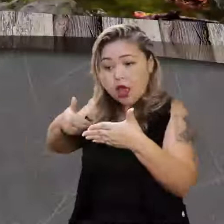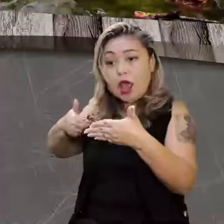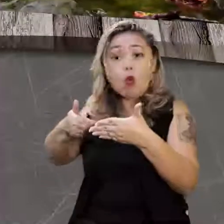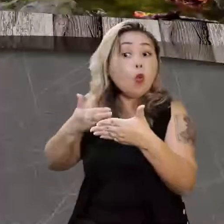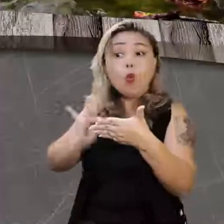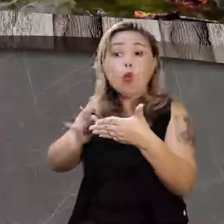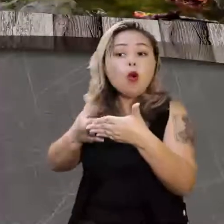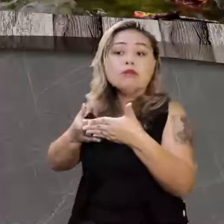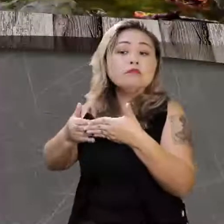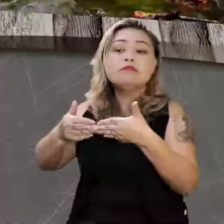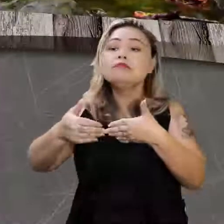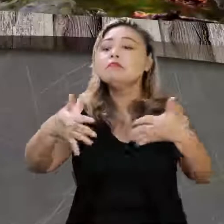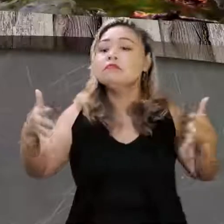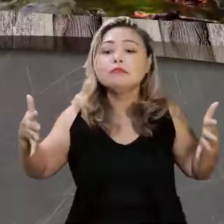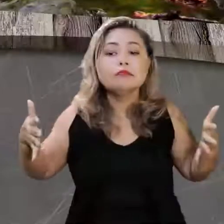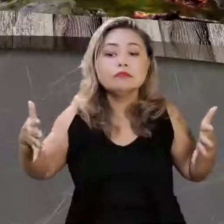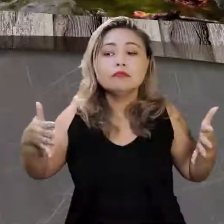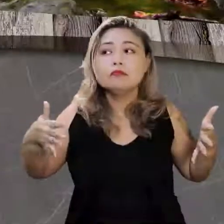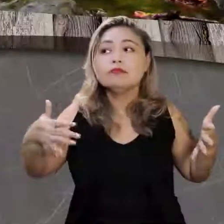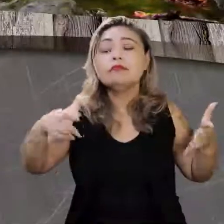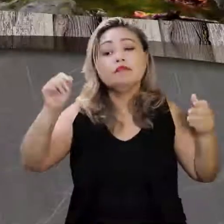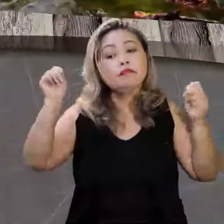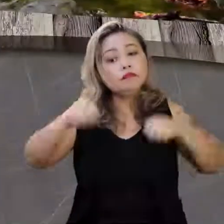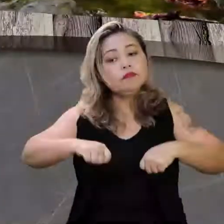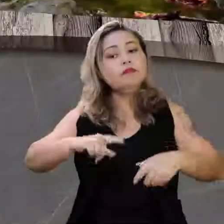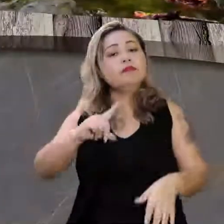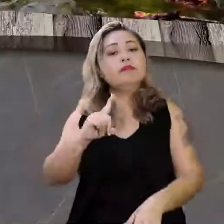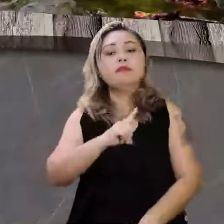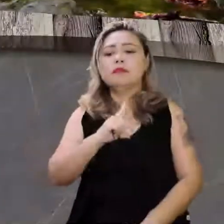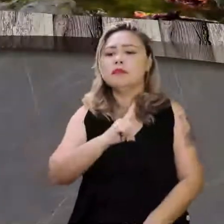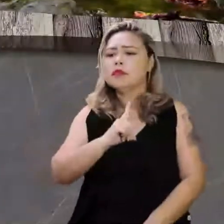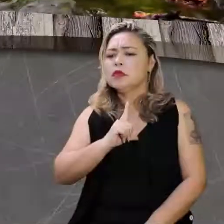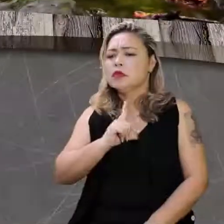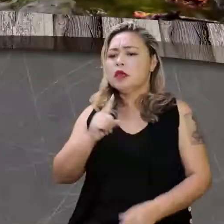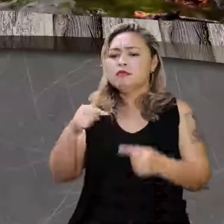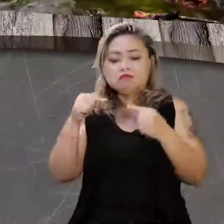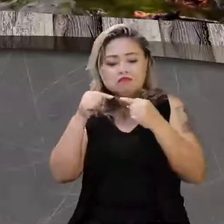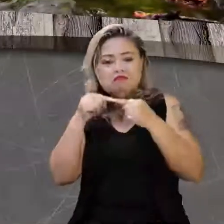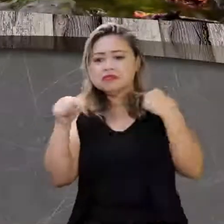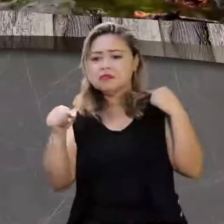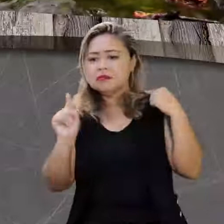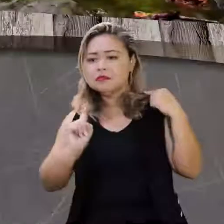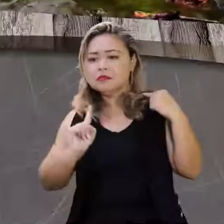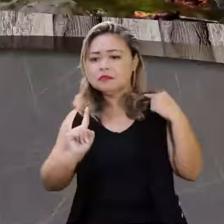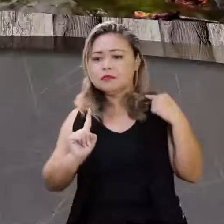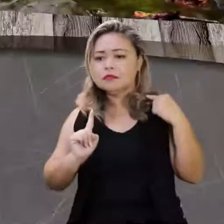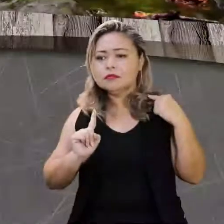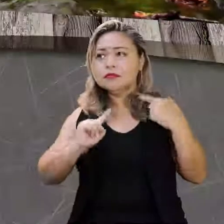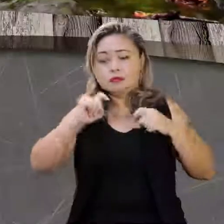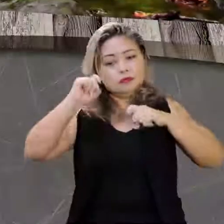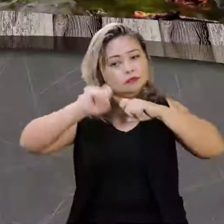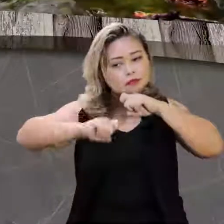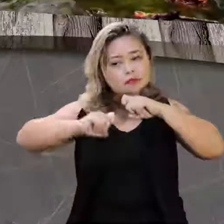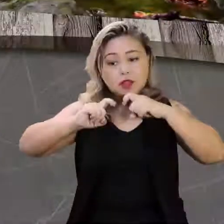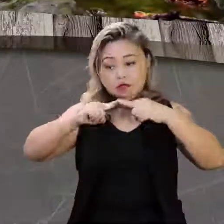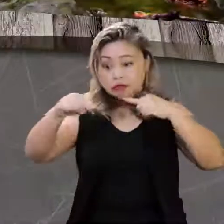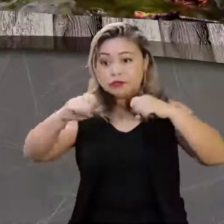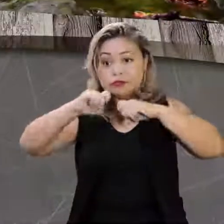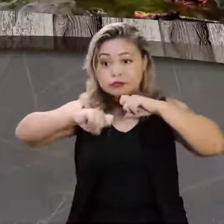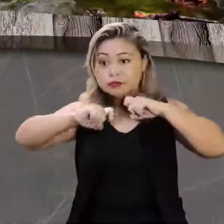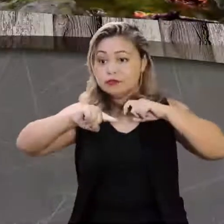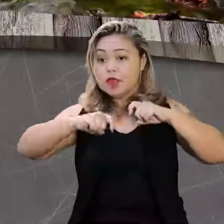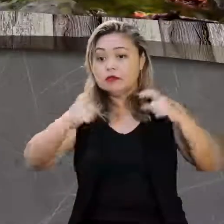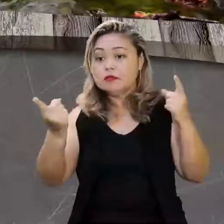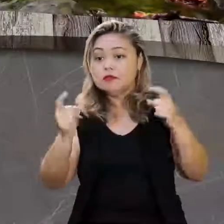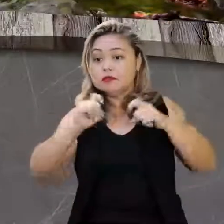existe mais. Mesmo assim, elas vão ter incompatibilidades reprodutivas. E quando a